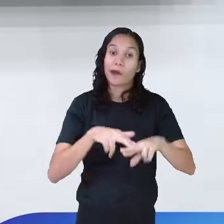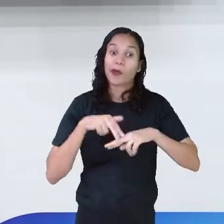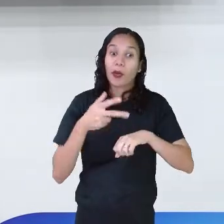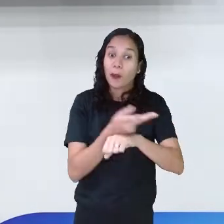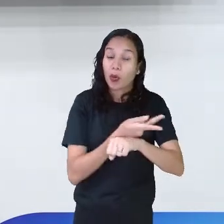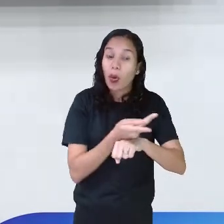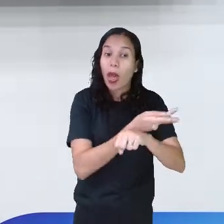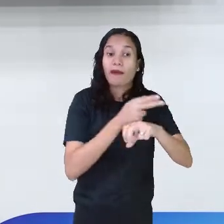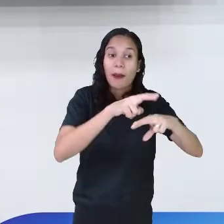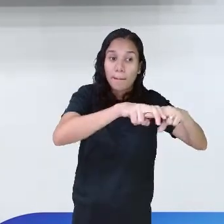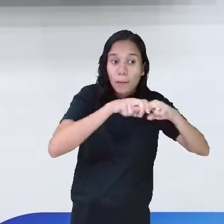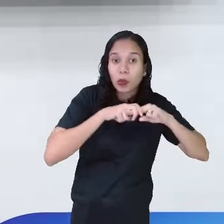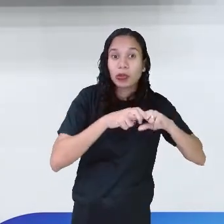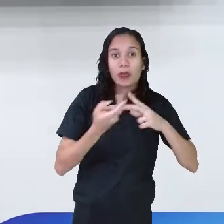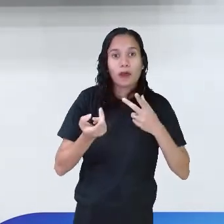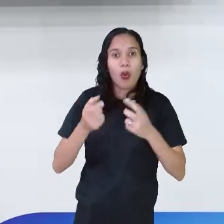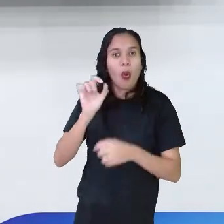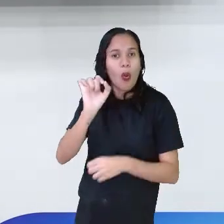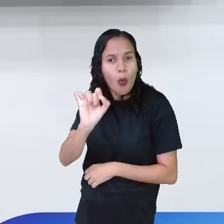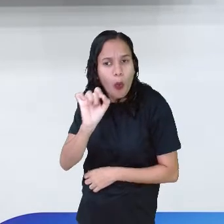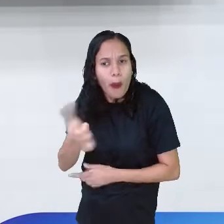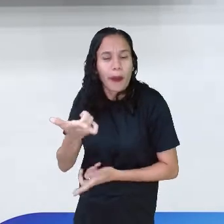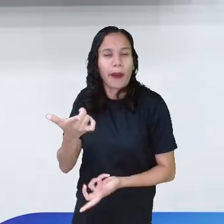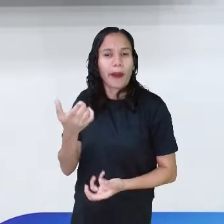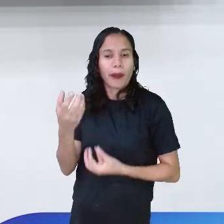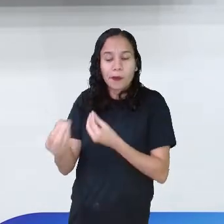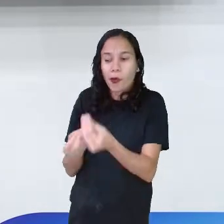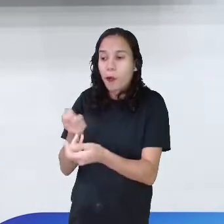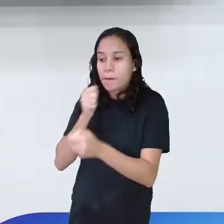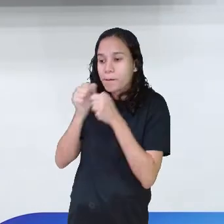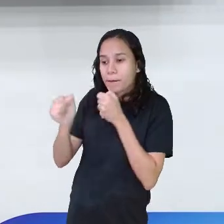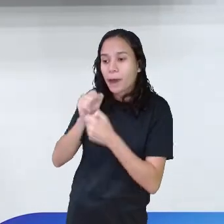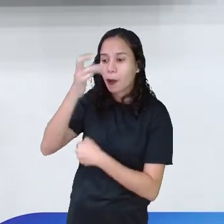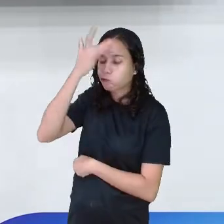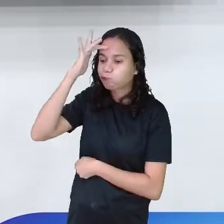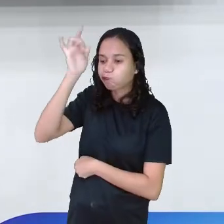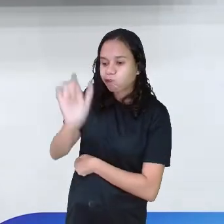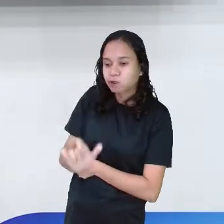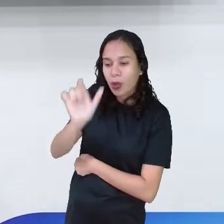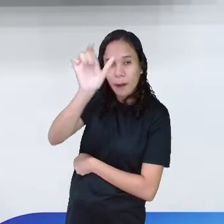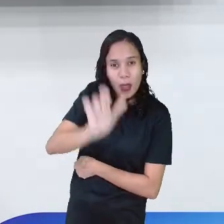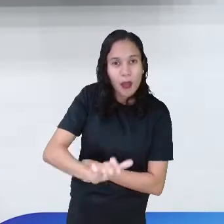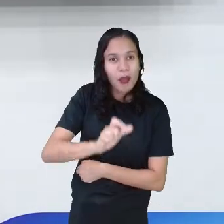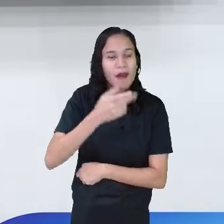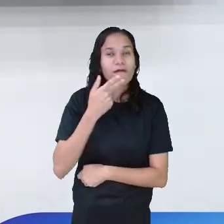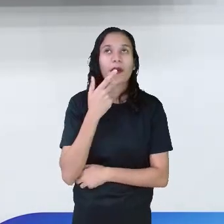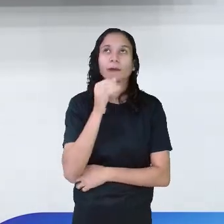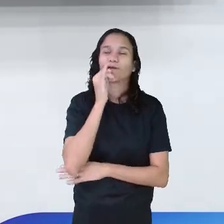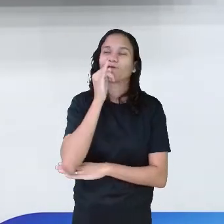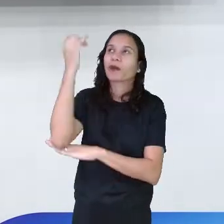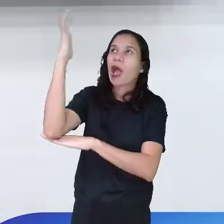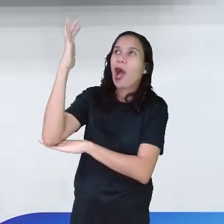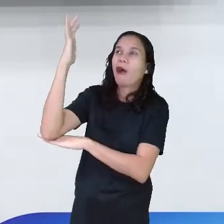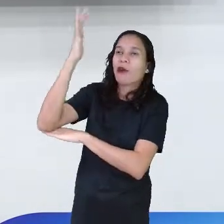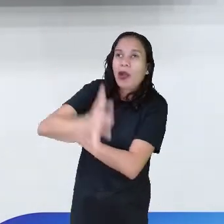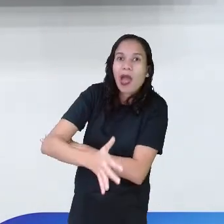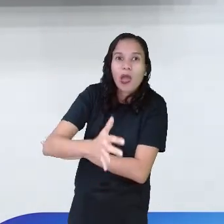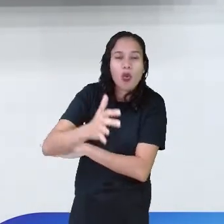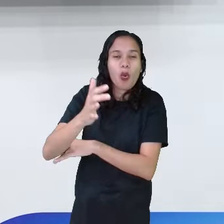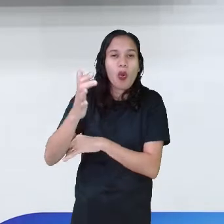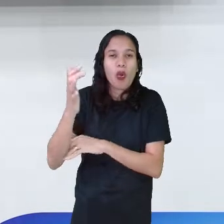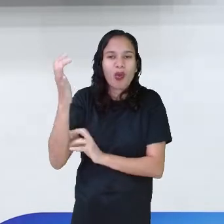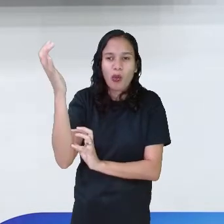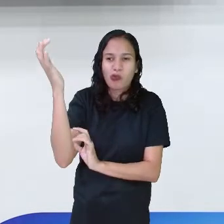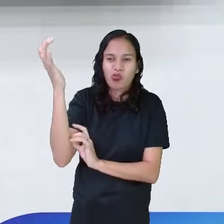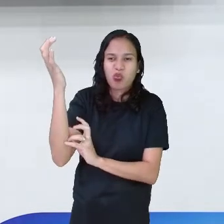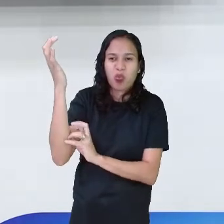ele vai ver consequência, como vai entrevistar mais pessoas. Então, vai dizer, a árvore caiu porque estava com muitos cupins, por exemplo.